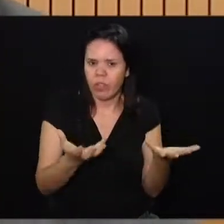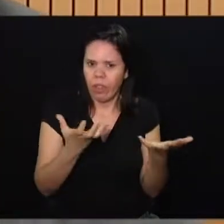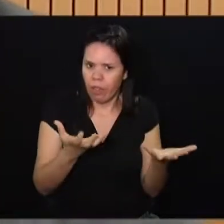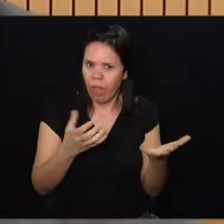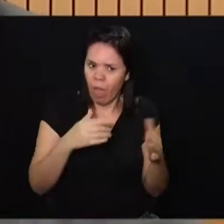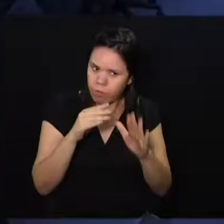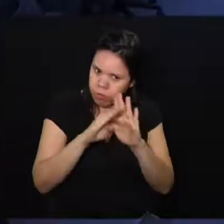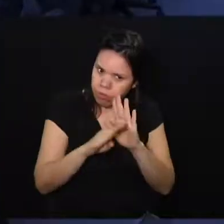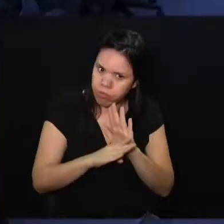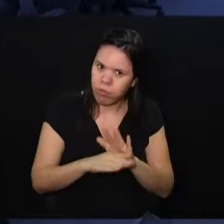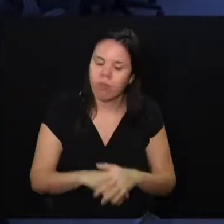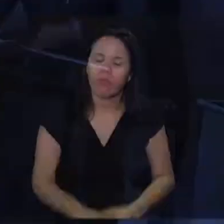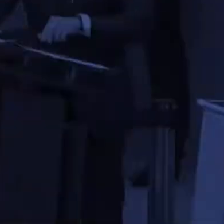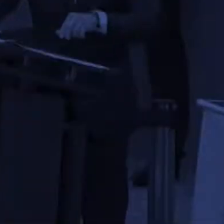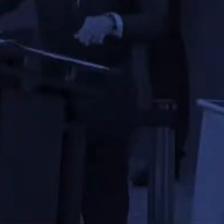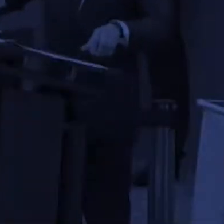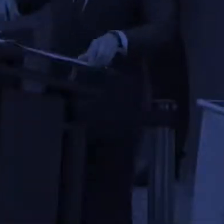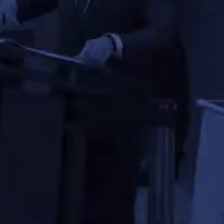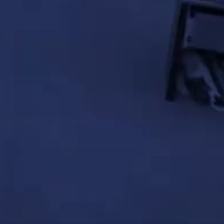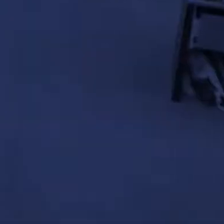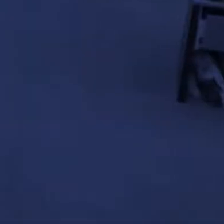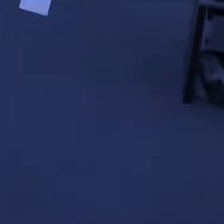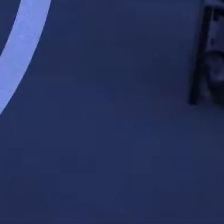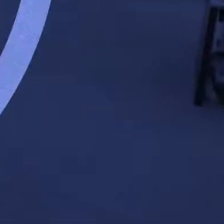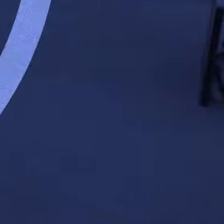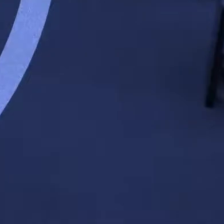e vai à frente.